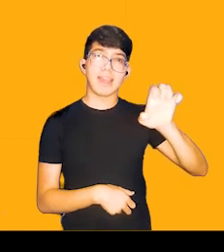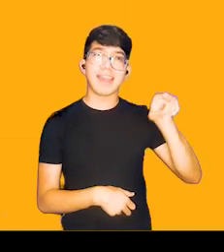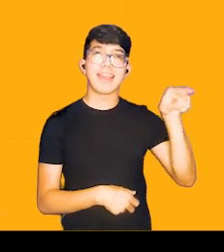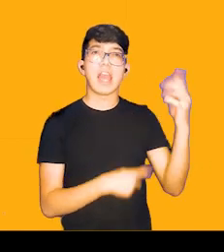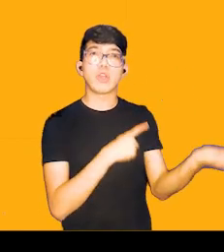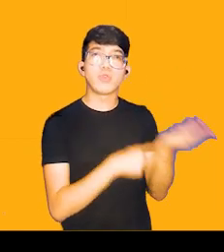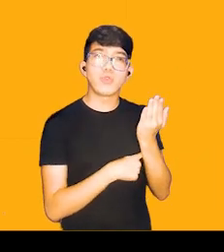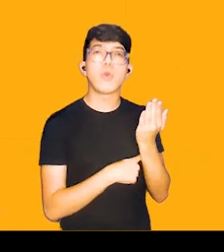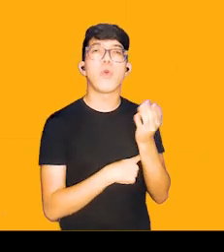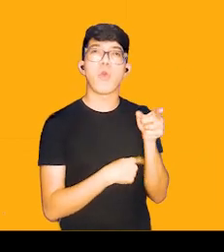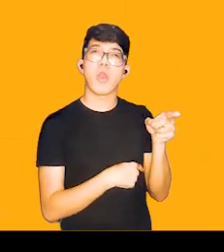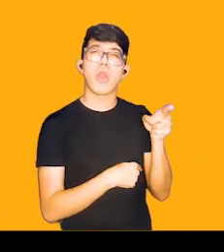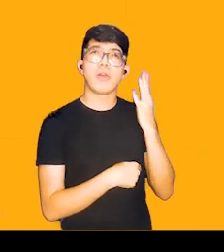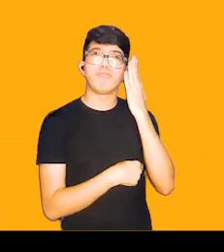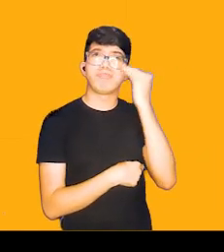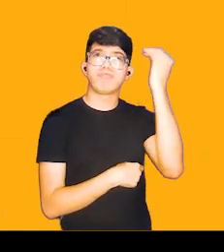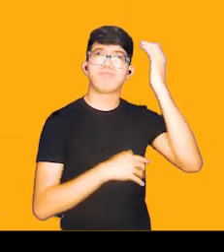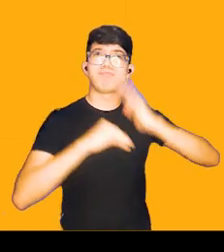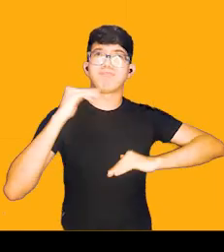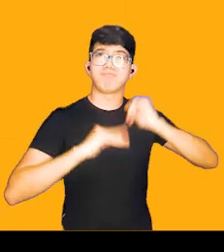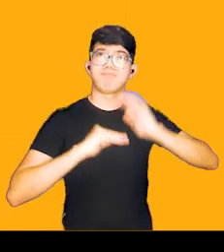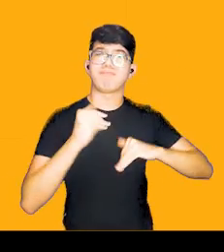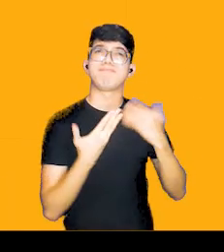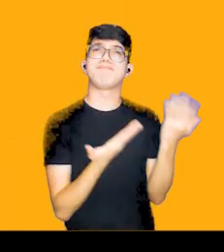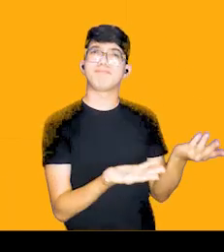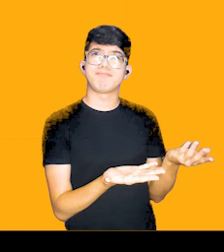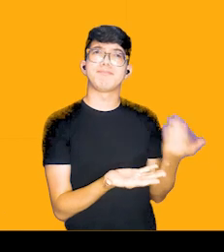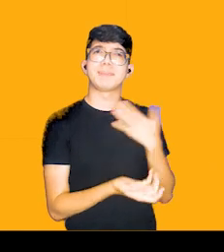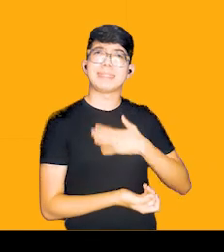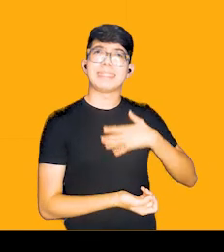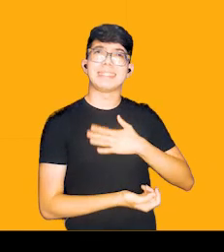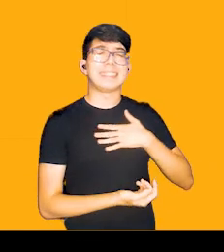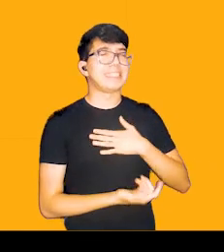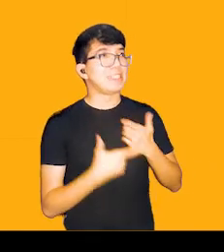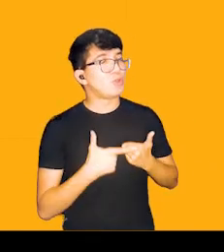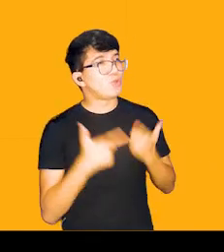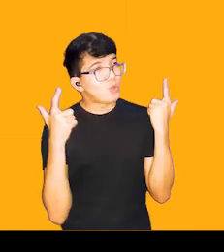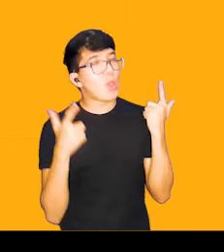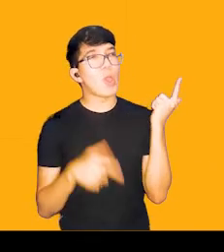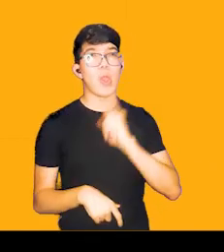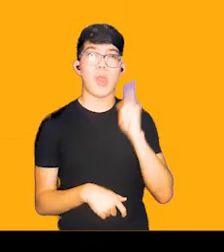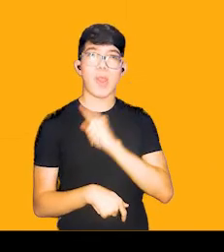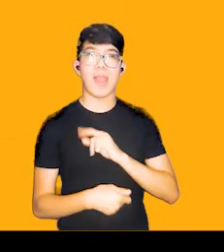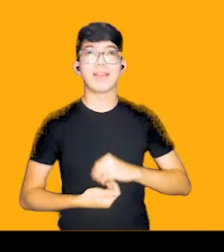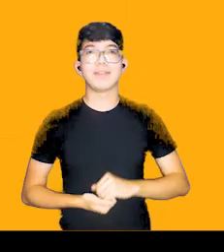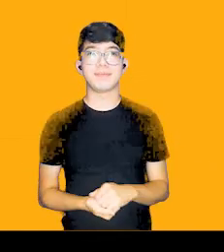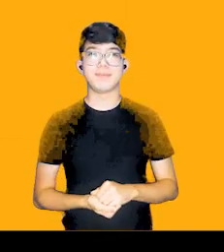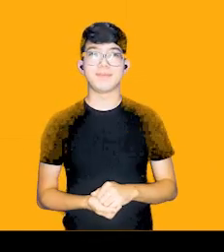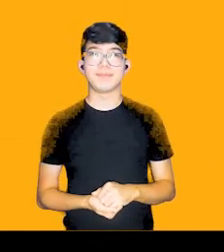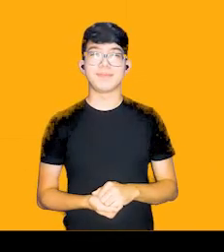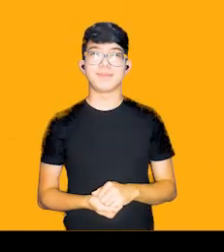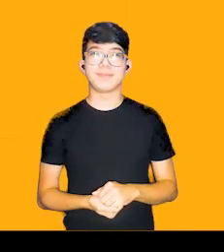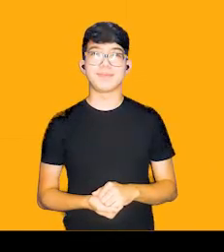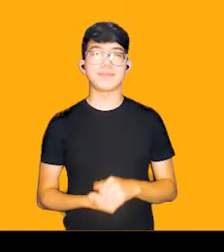na vida, né? Eu tive a sorte de conhecer o mestre Chico Albuquerque, porque, primeiro, ele